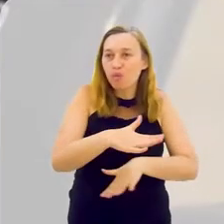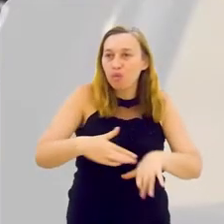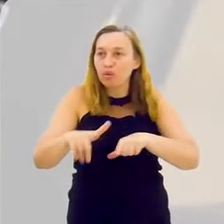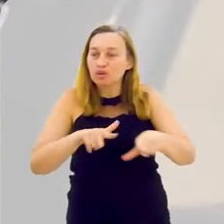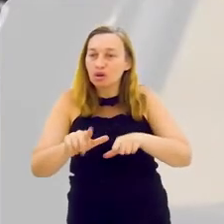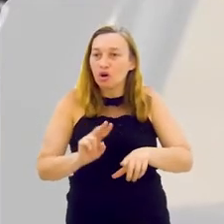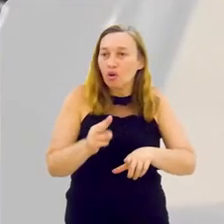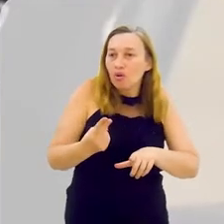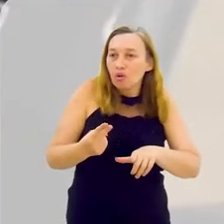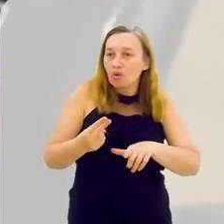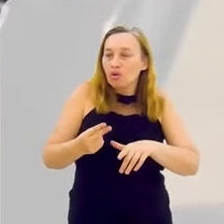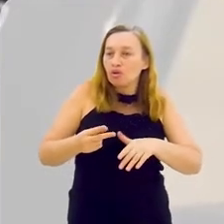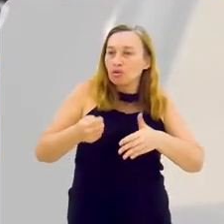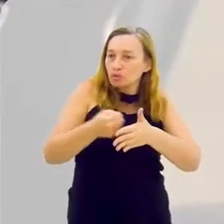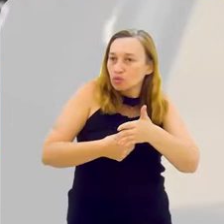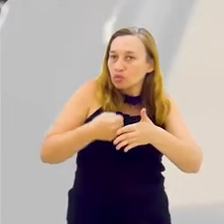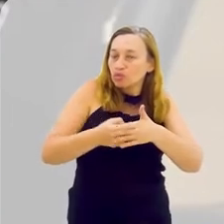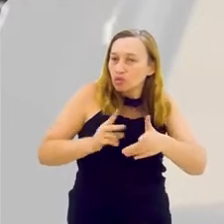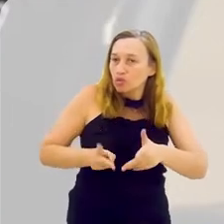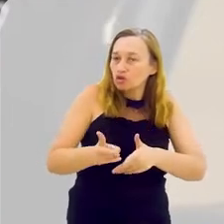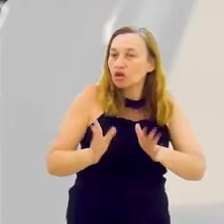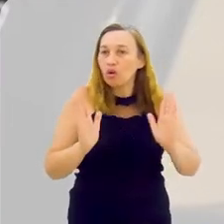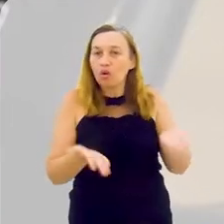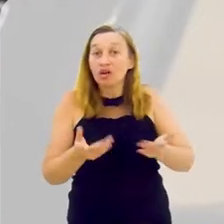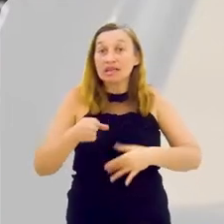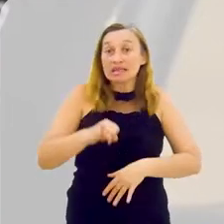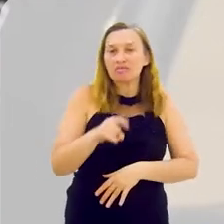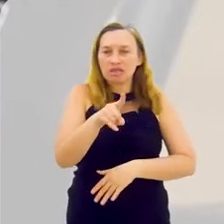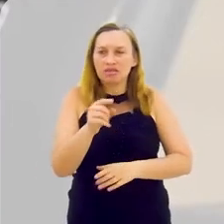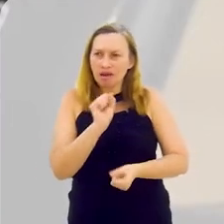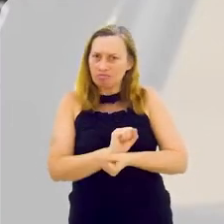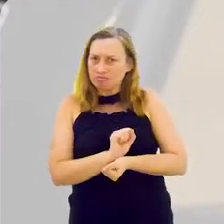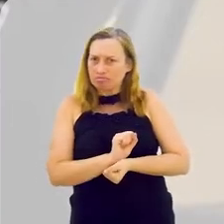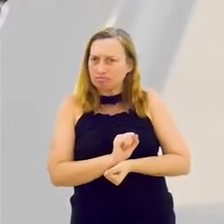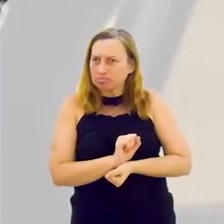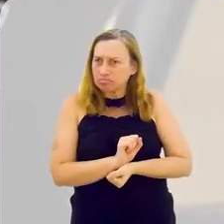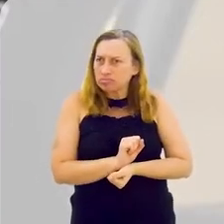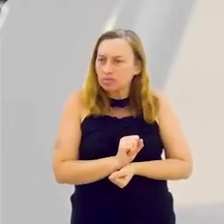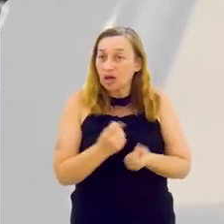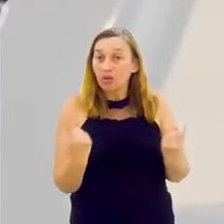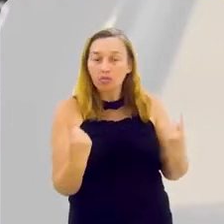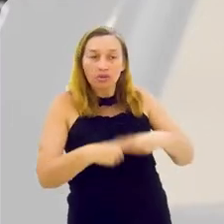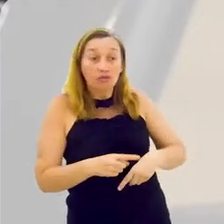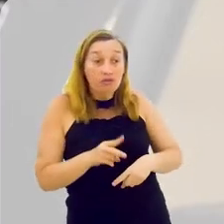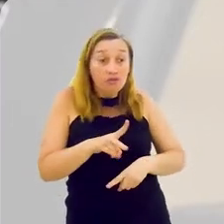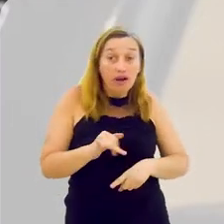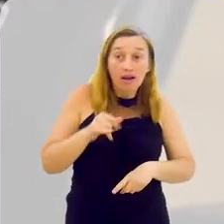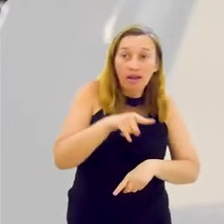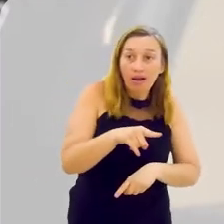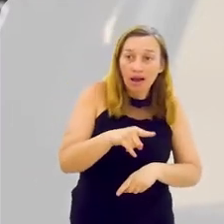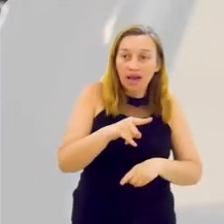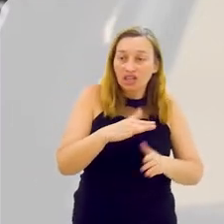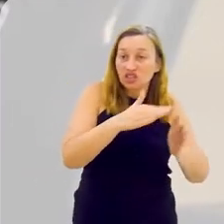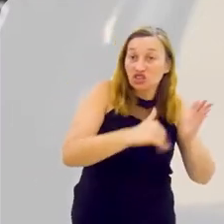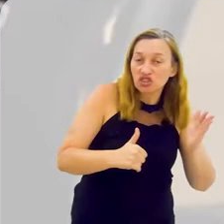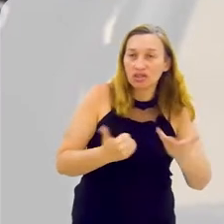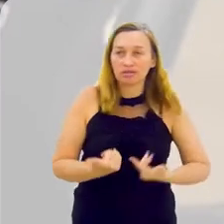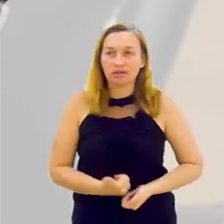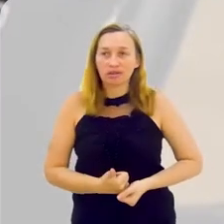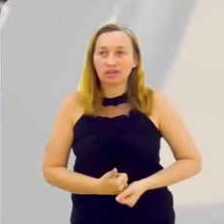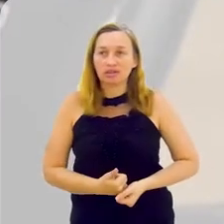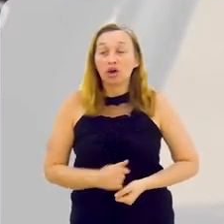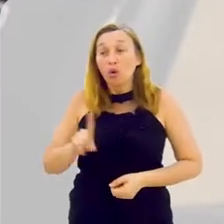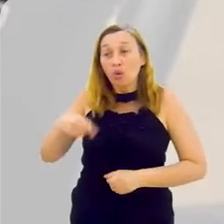estratégia para você ampliar mercado ou manter os mercados existentes hoje. Ou seja, se você ficar parado, a concorrência vai